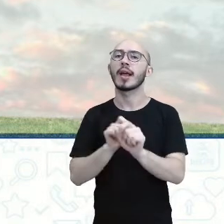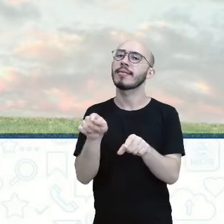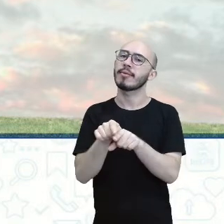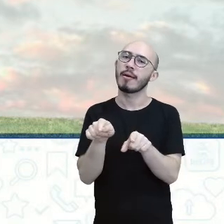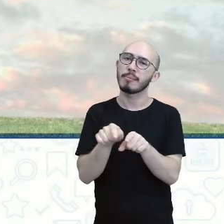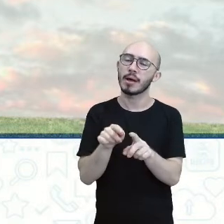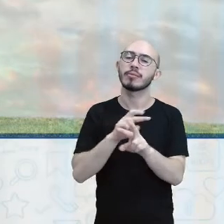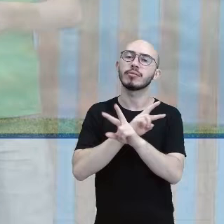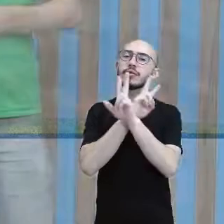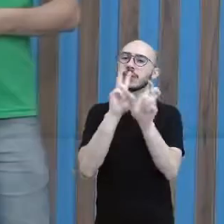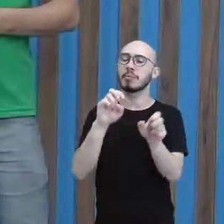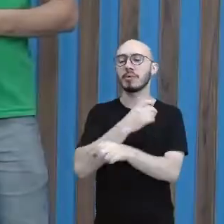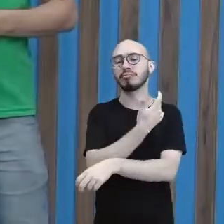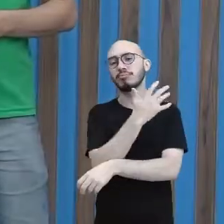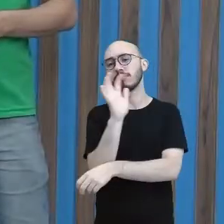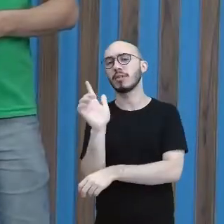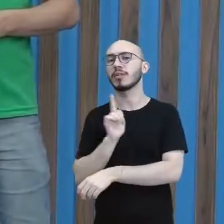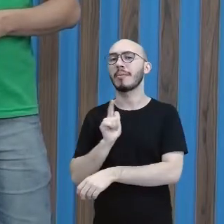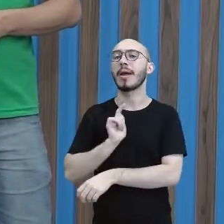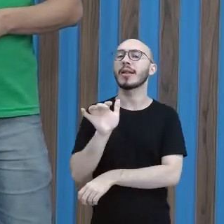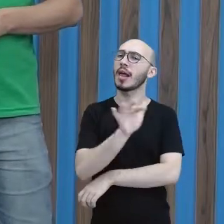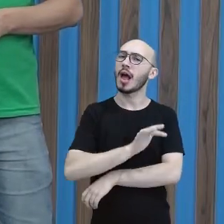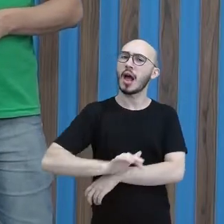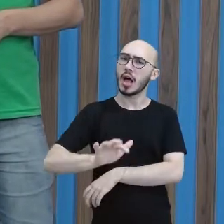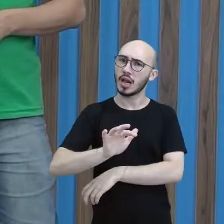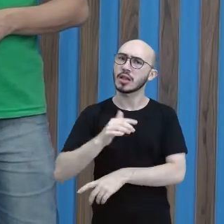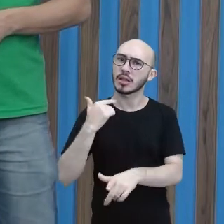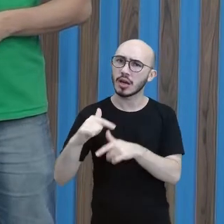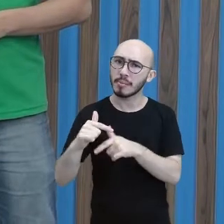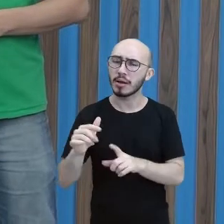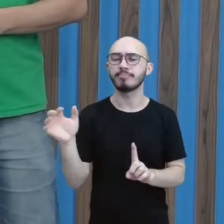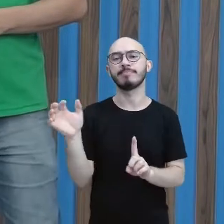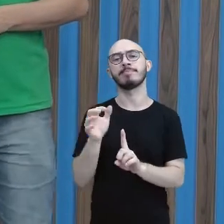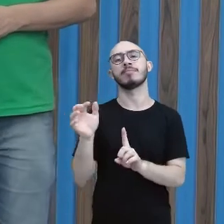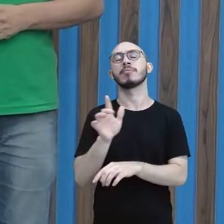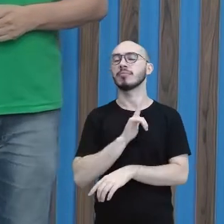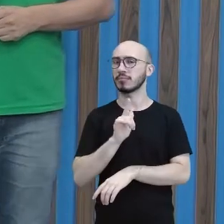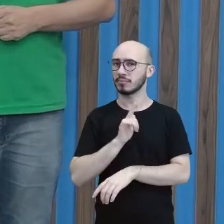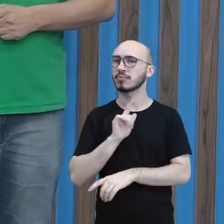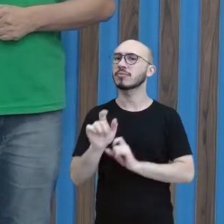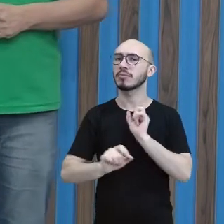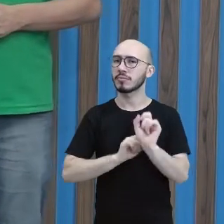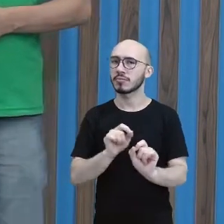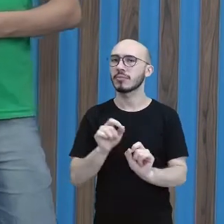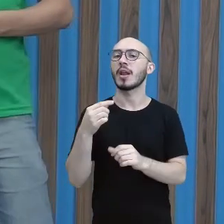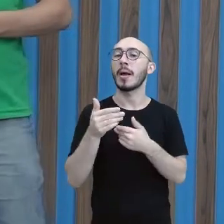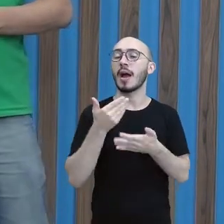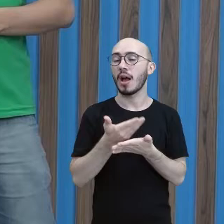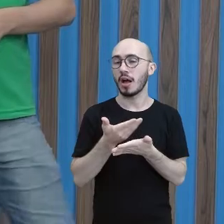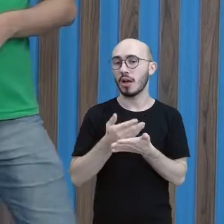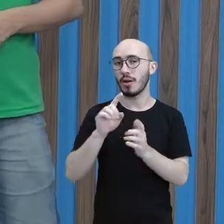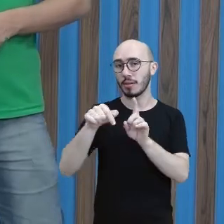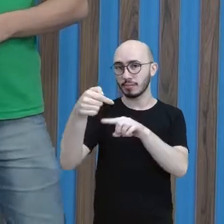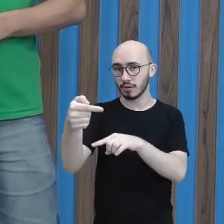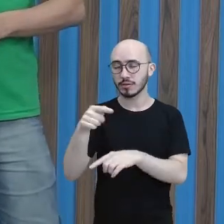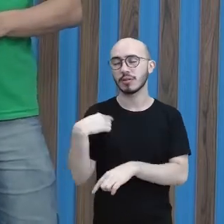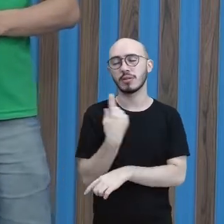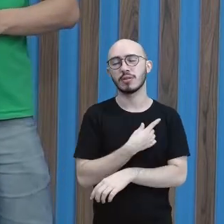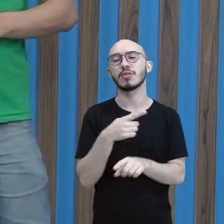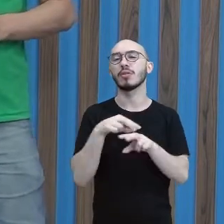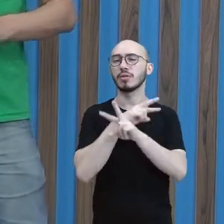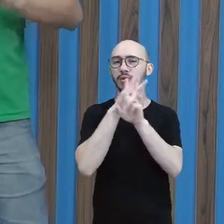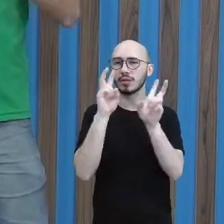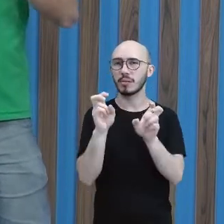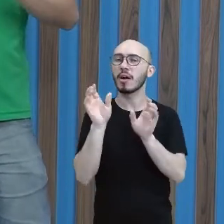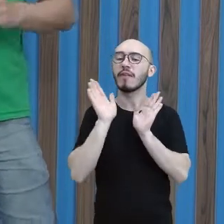ambiente ela também incide sobre o mundo do trabalho. Na próxima aula a gente vai falar mais sobre isso, mas antes eu quero só fazer um destaque aqui